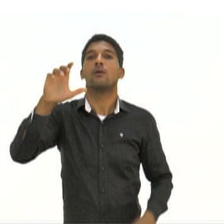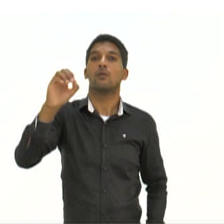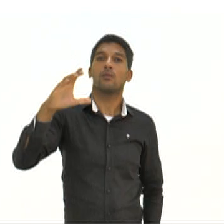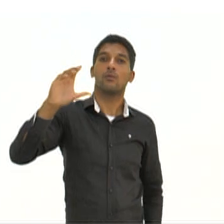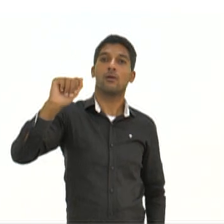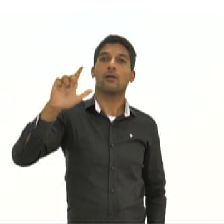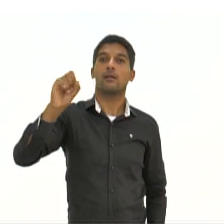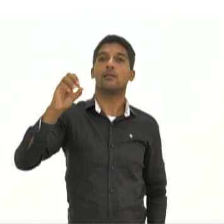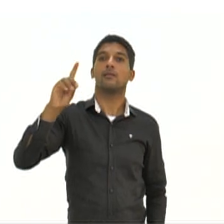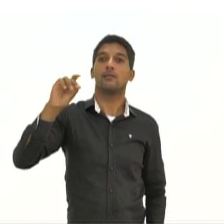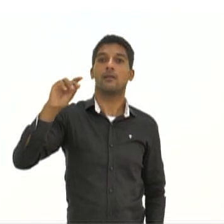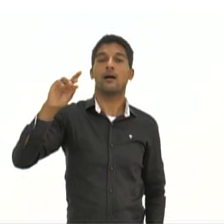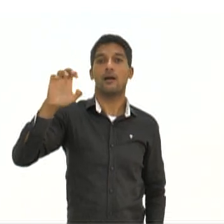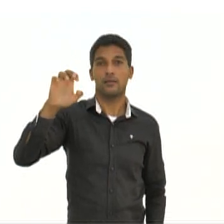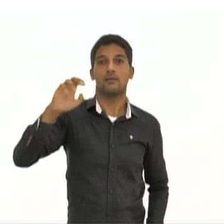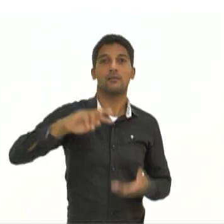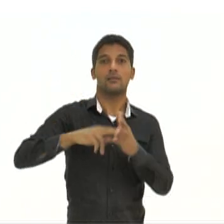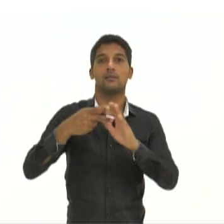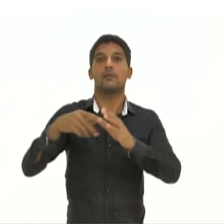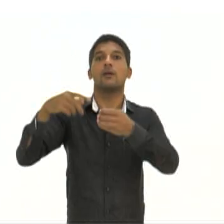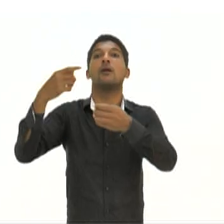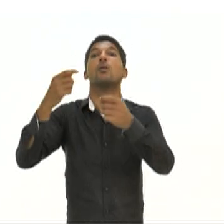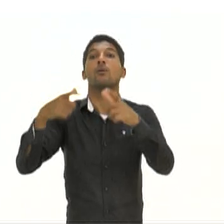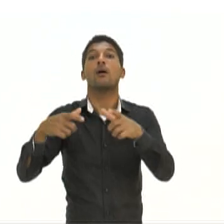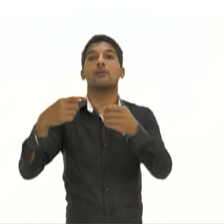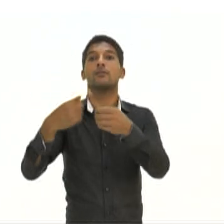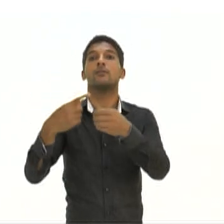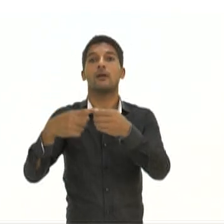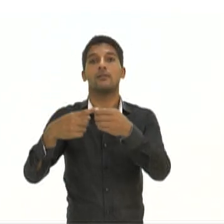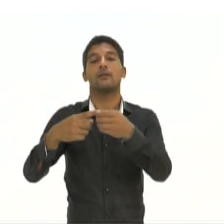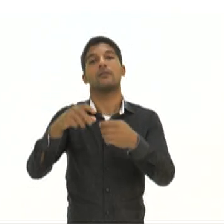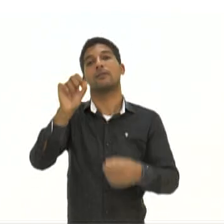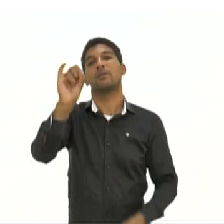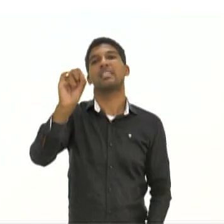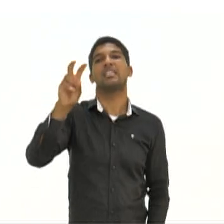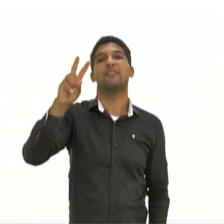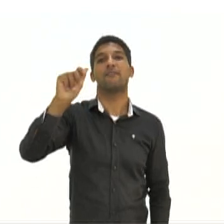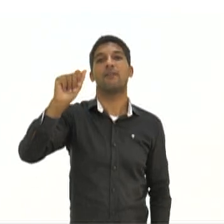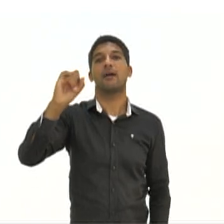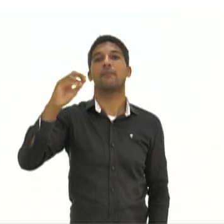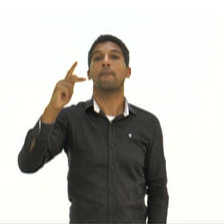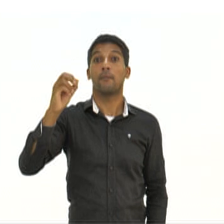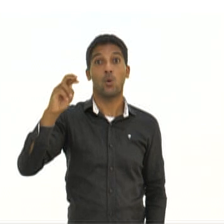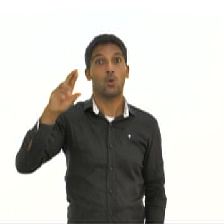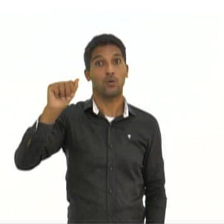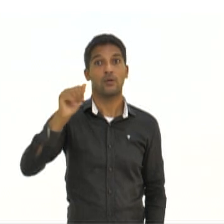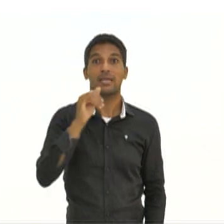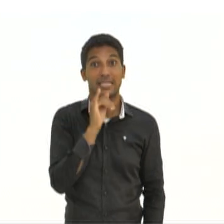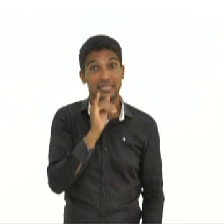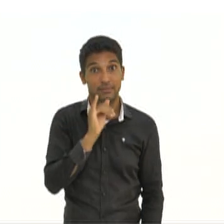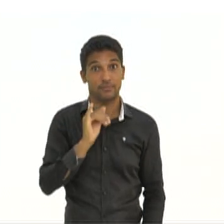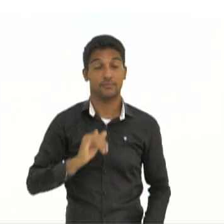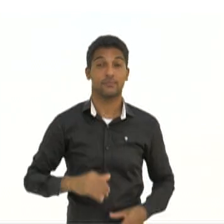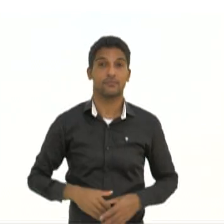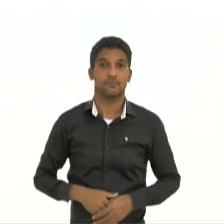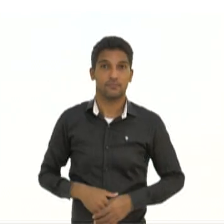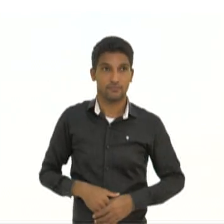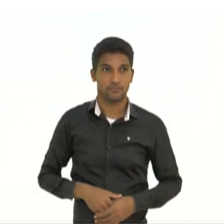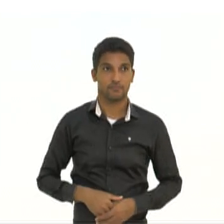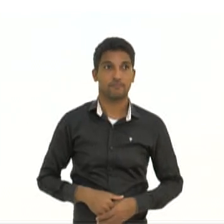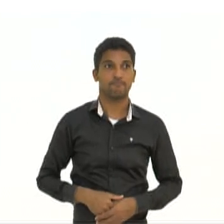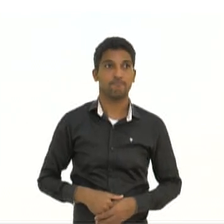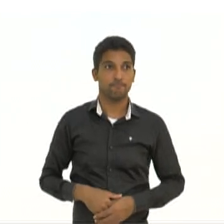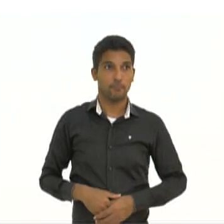não somente por ser início de frase, mas porque nome de cidade constitui um substantivo próprio, né? E os substantivos próprios nós devemos escrever com letras